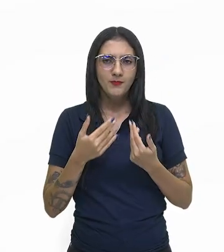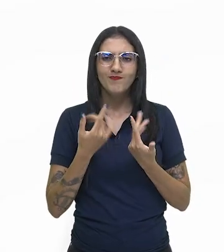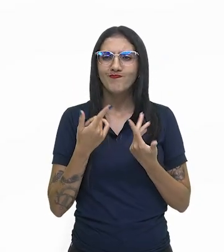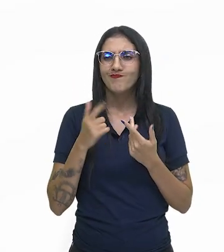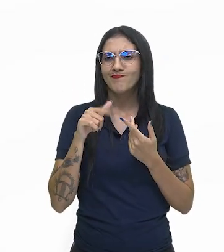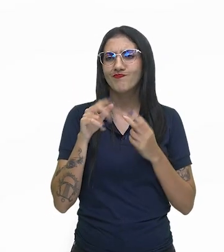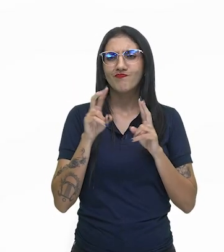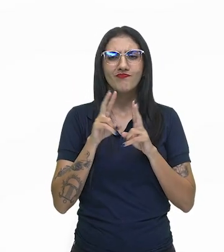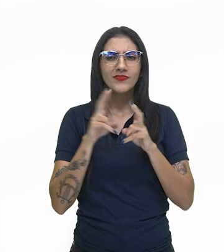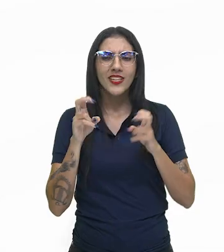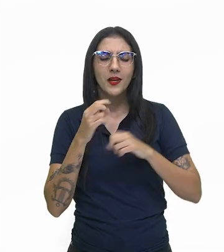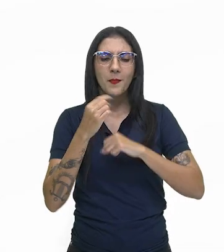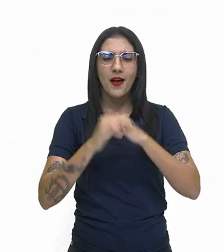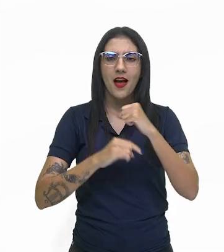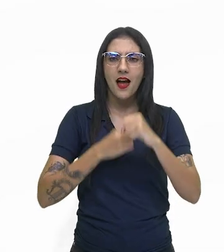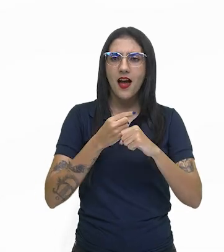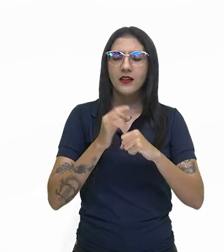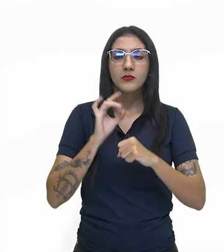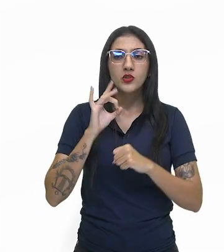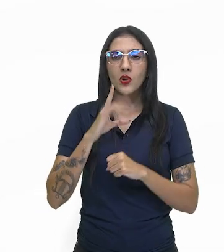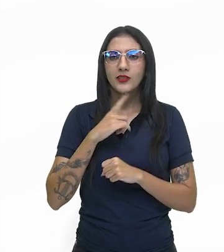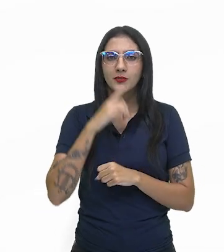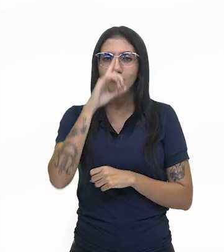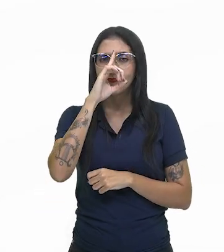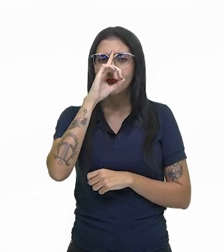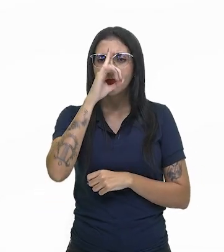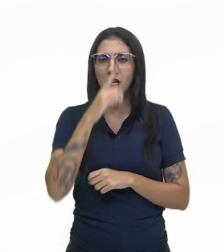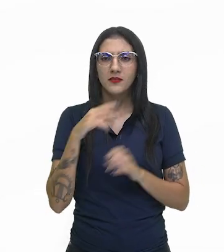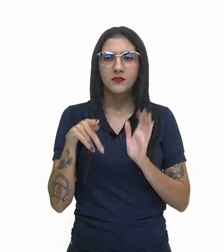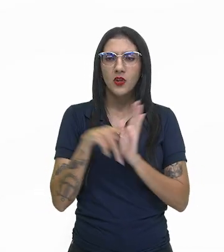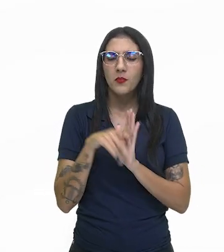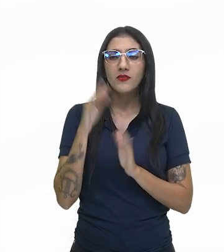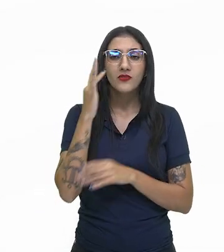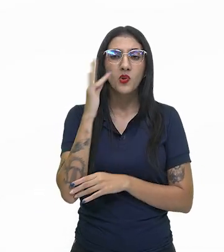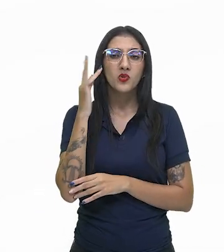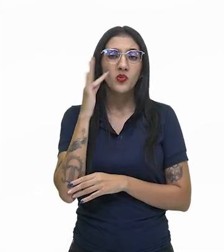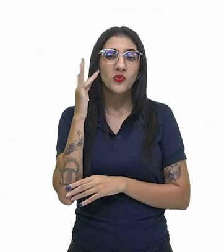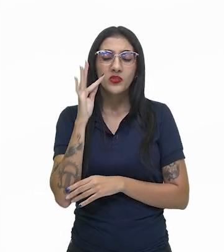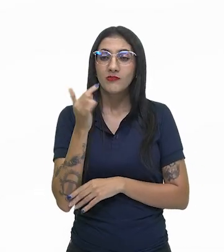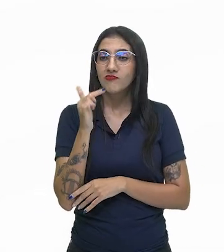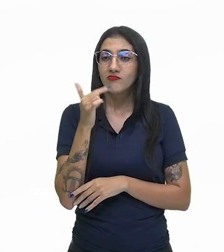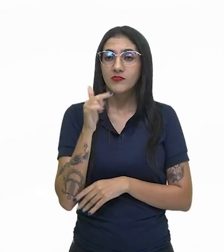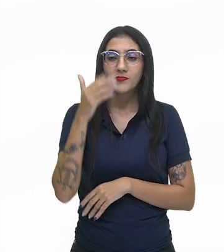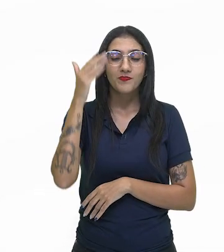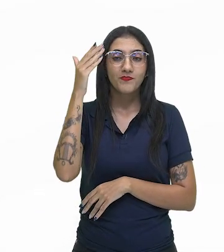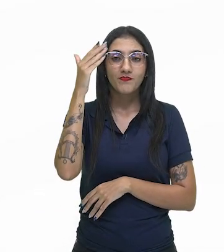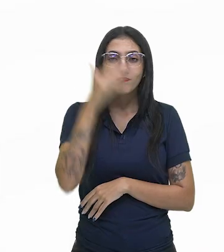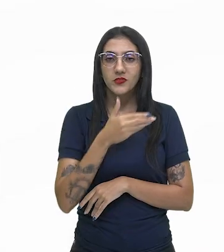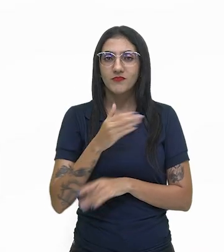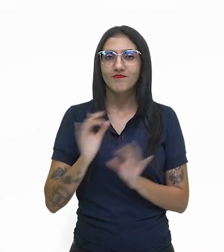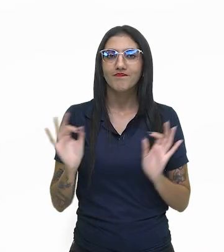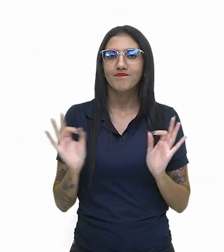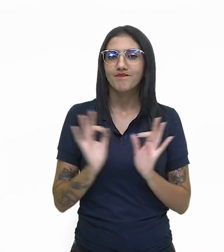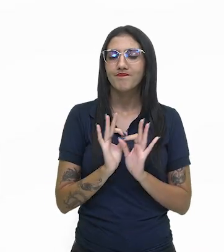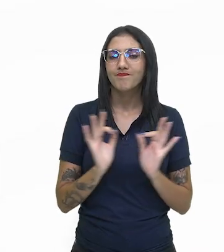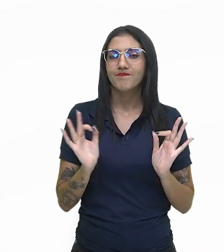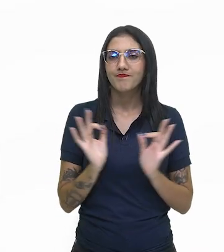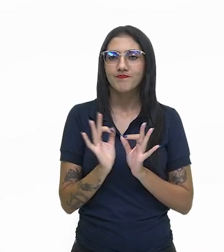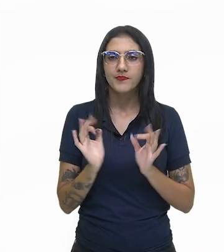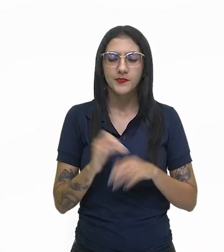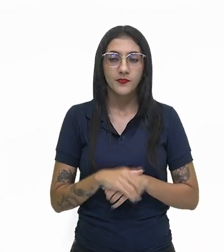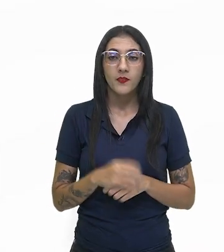sobre o átomo, só tinham ideias filosóficas, não tinham comprovação experimental, porque